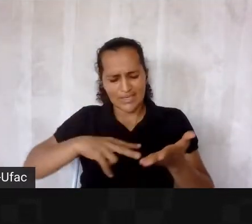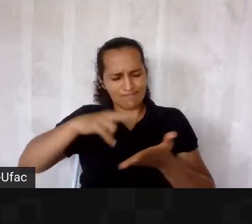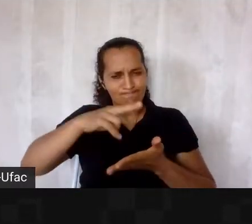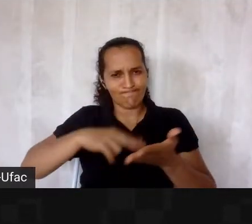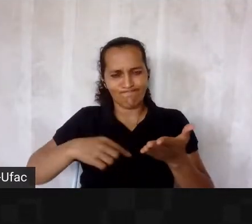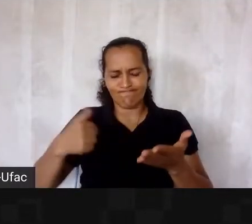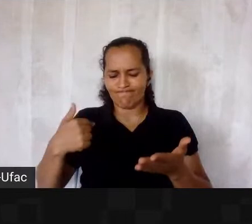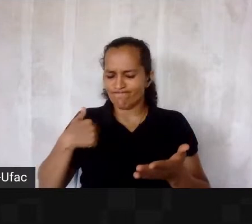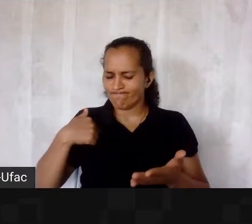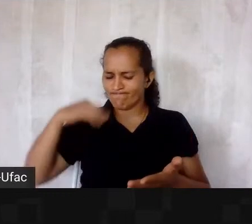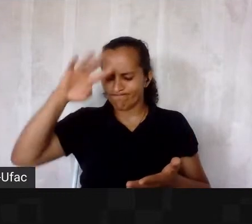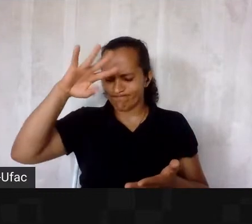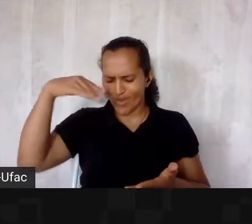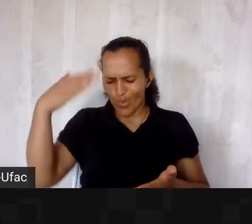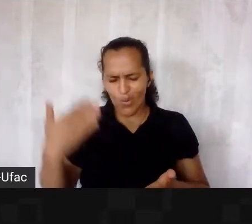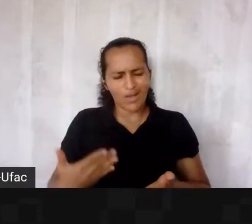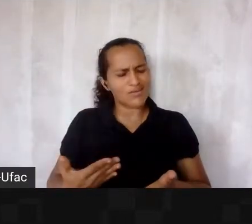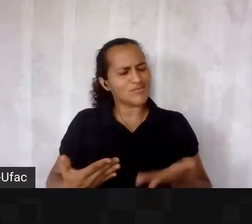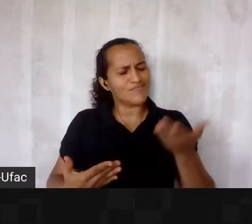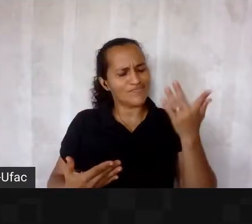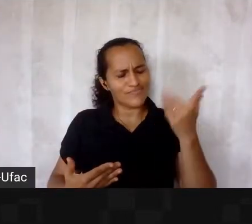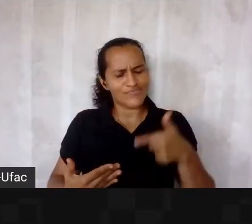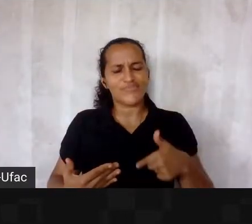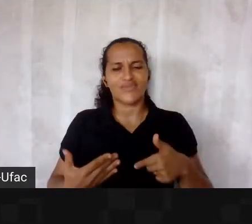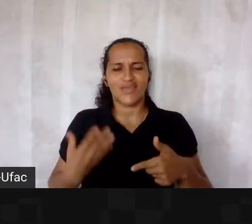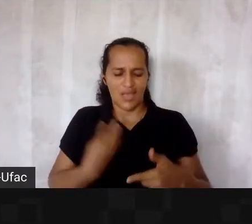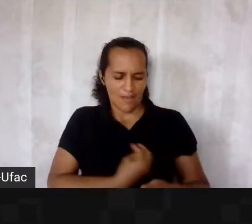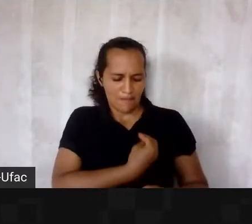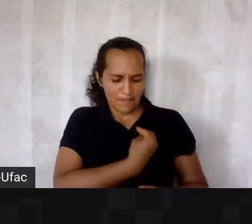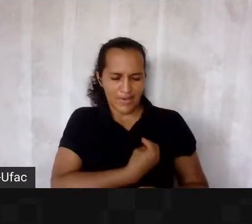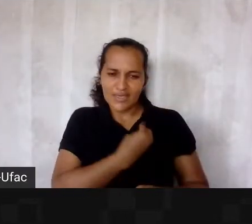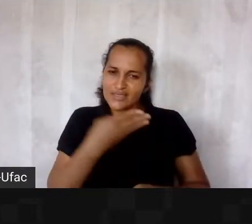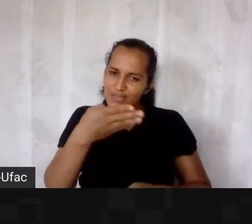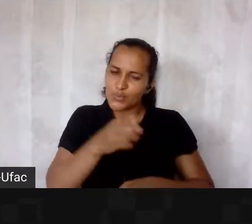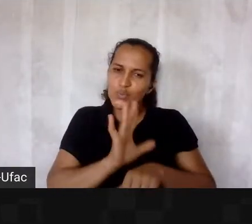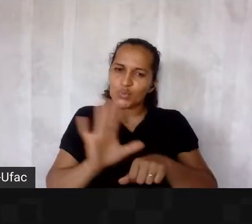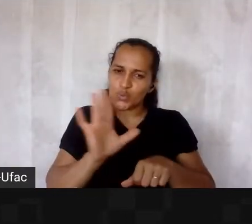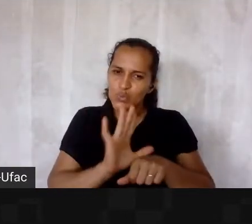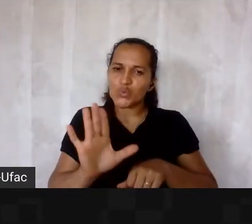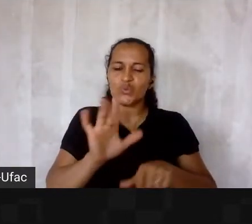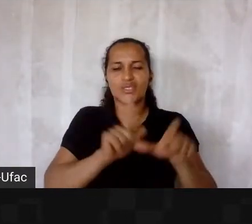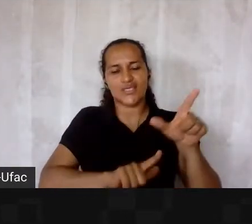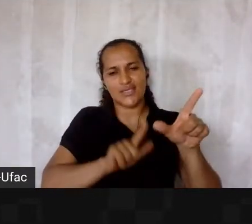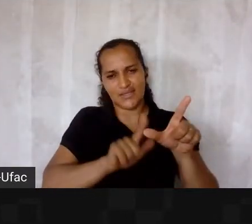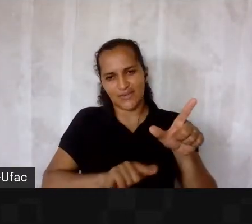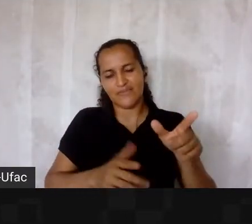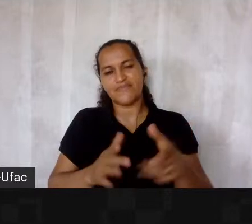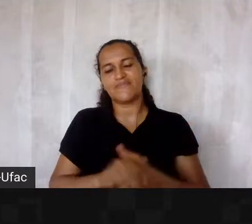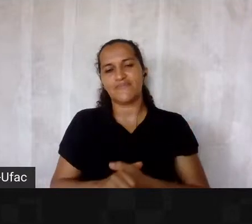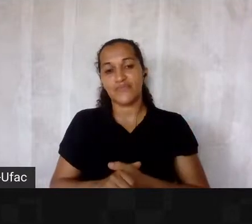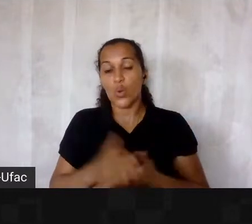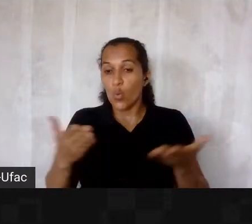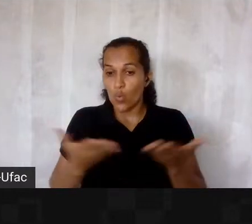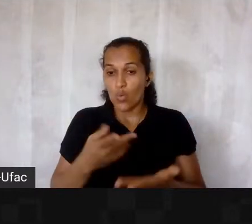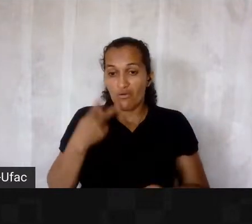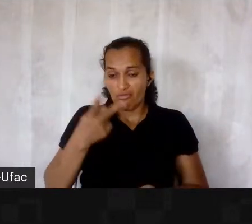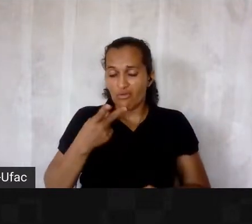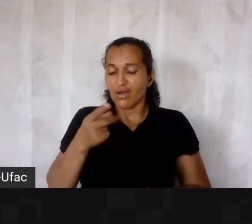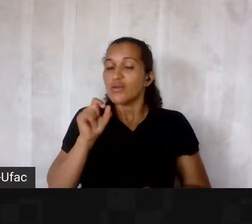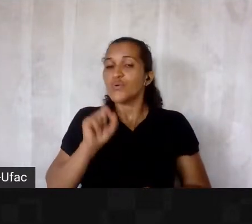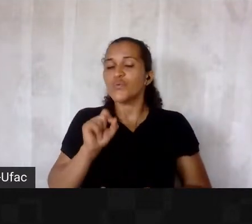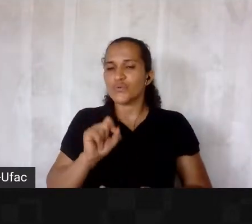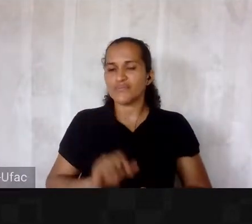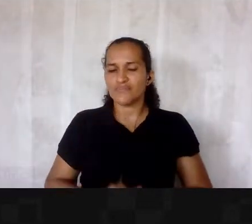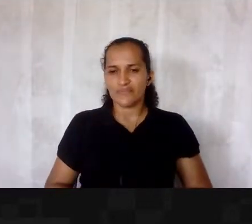honrada em fazer parte dessa trajetória do curso de letras. A fala de hoje, ela